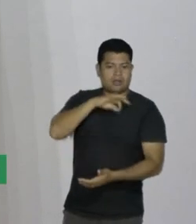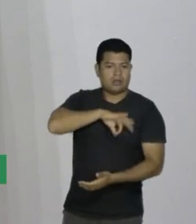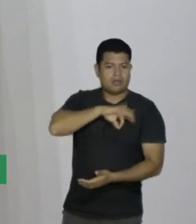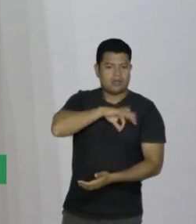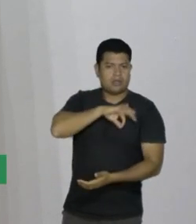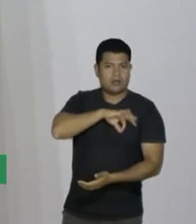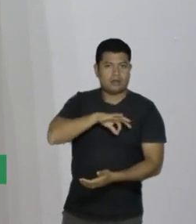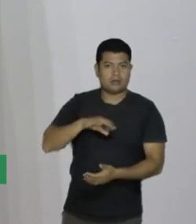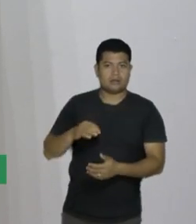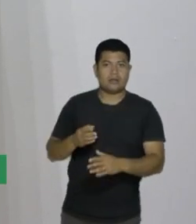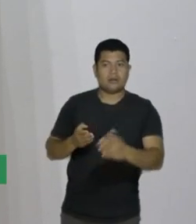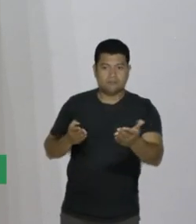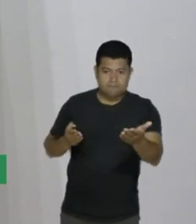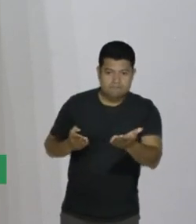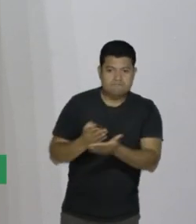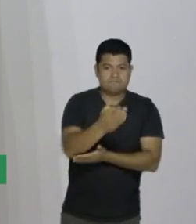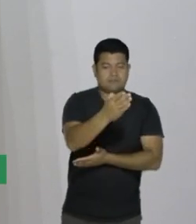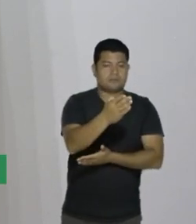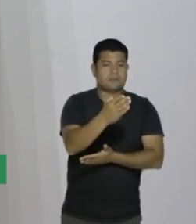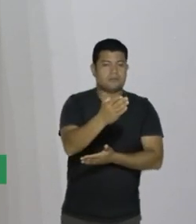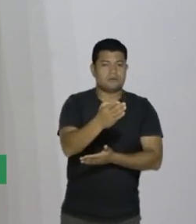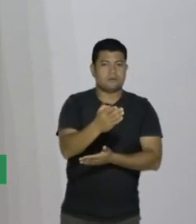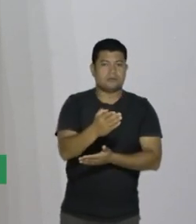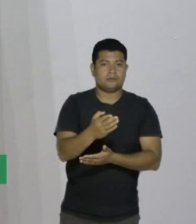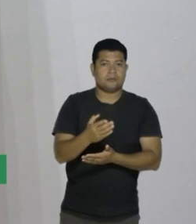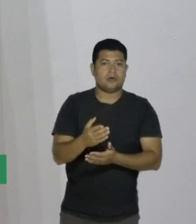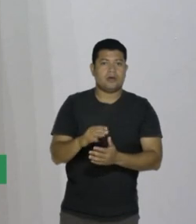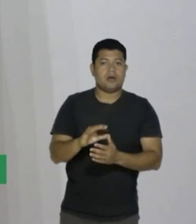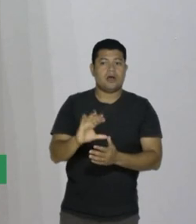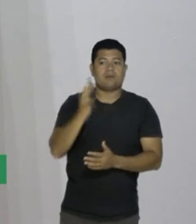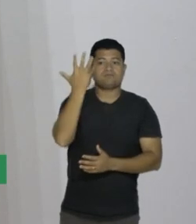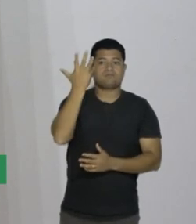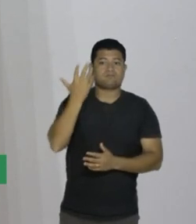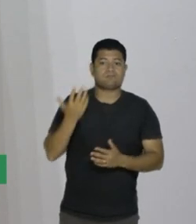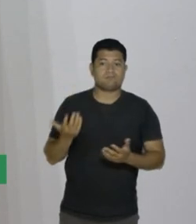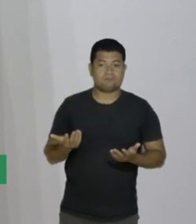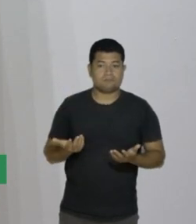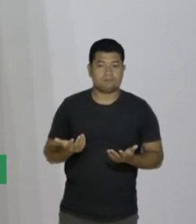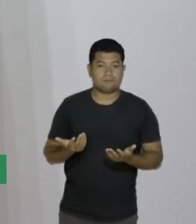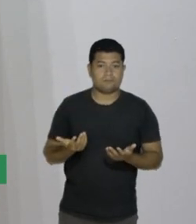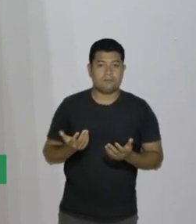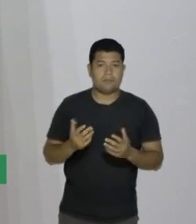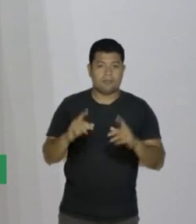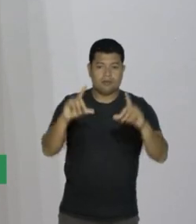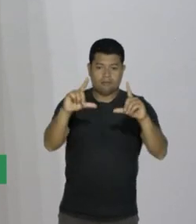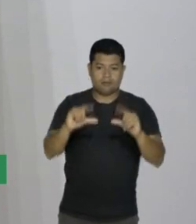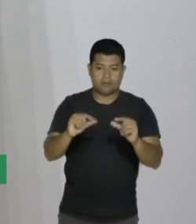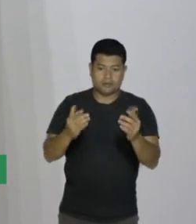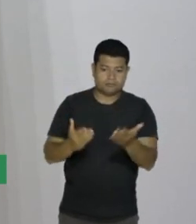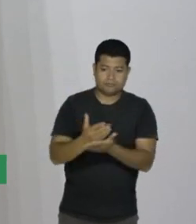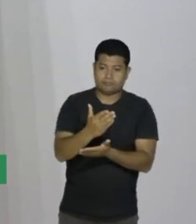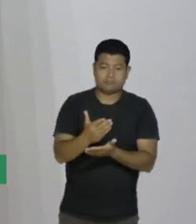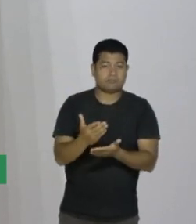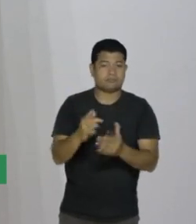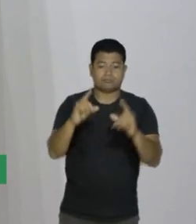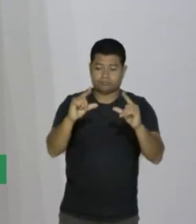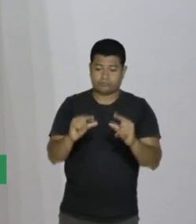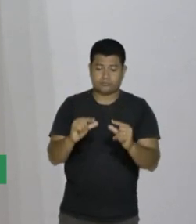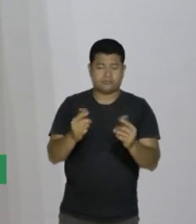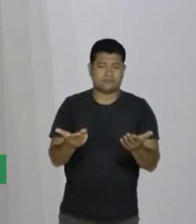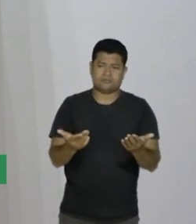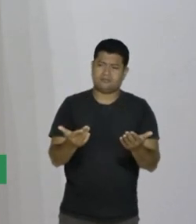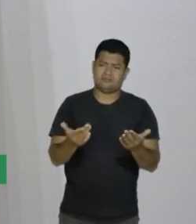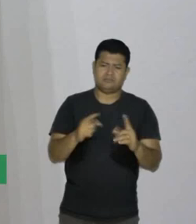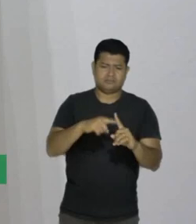para passar de ano e o número da aprovação diminuiu então é sinal de que não